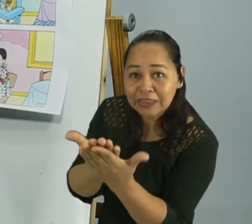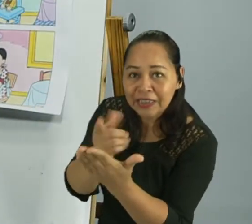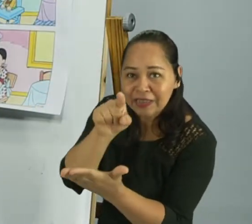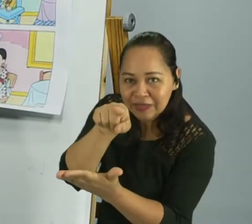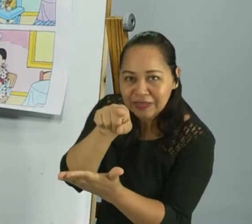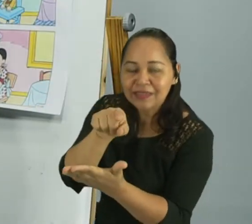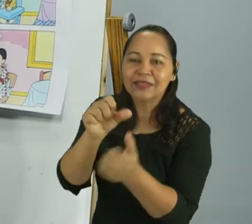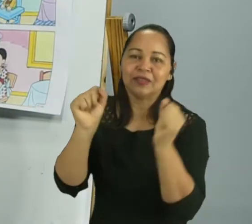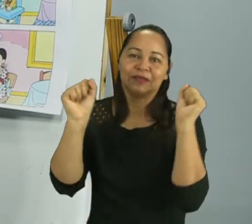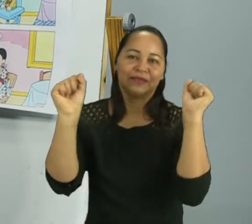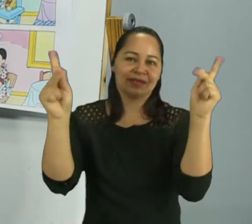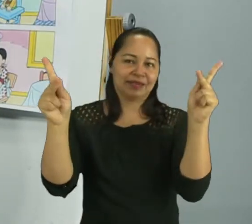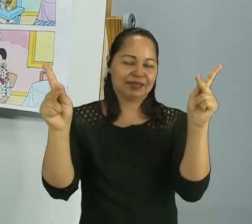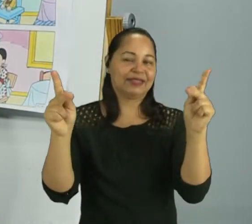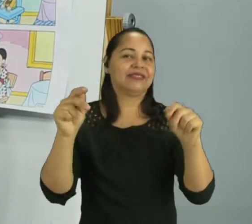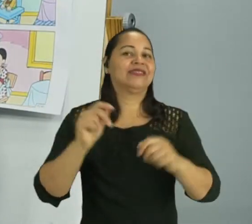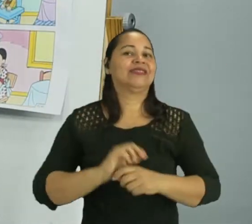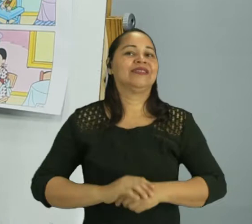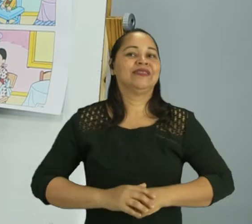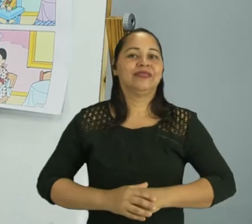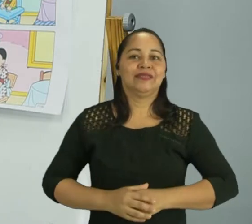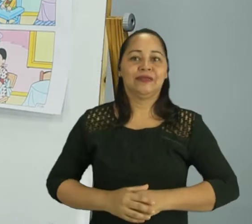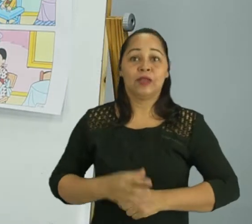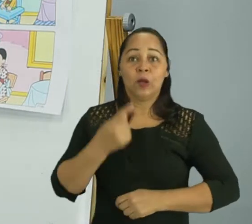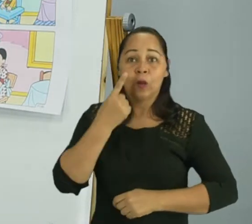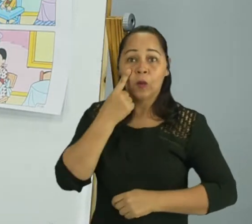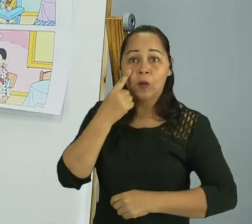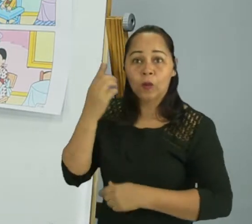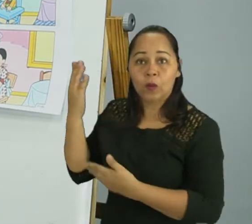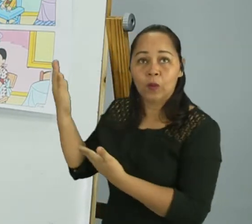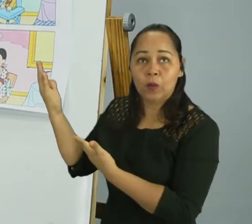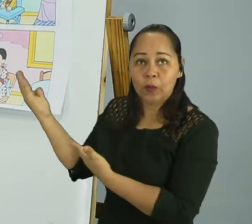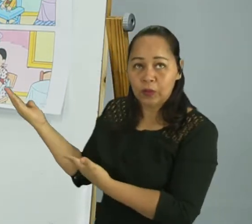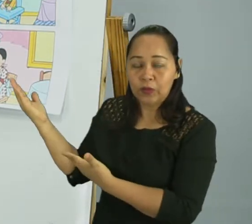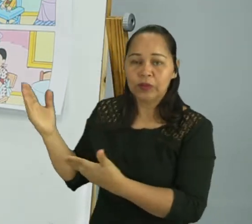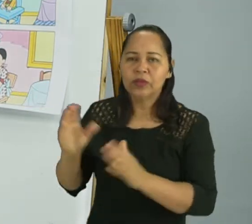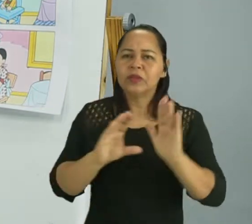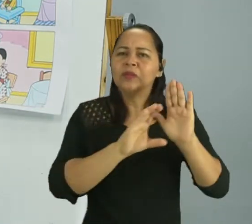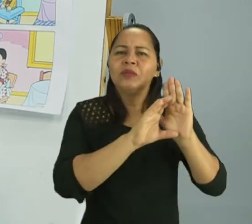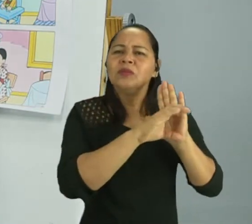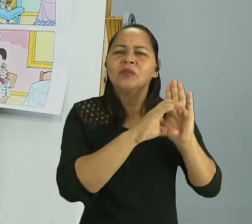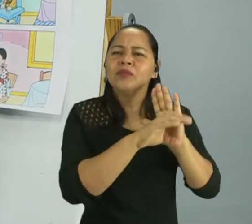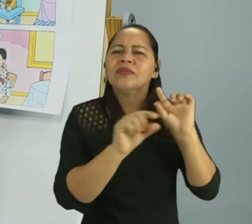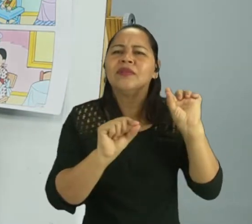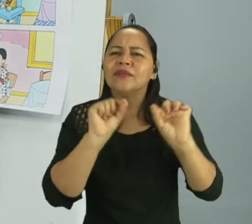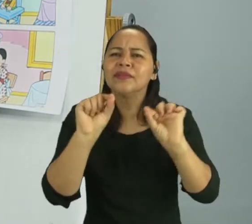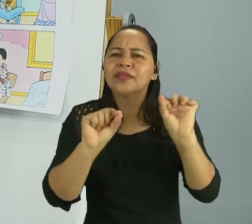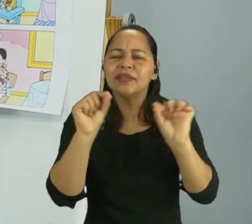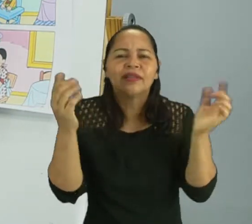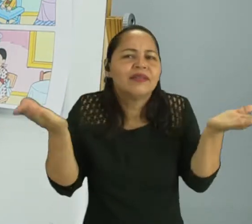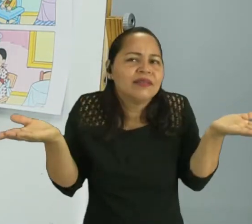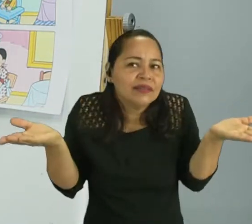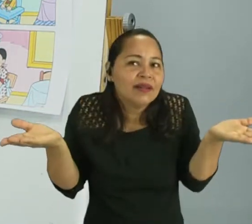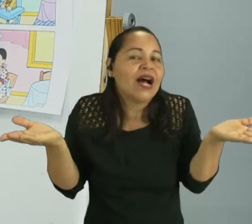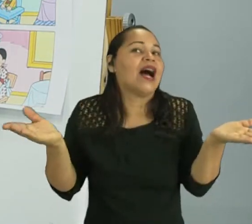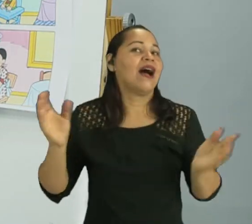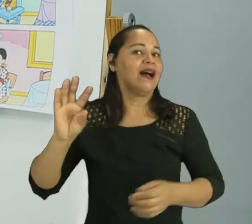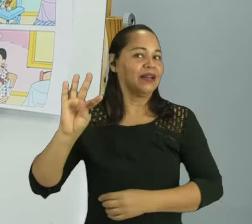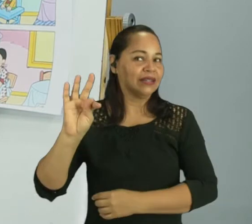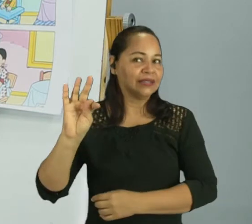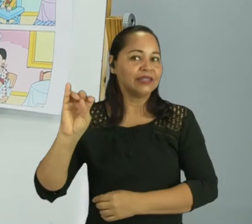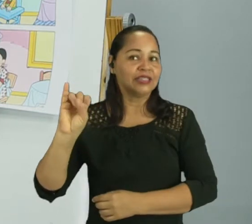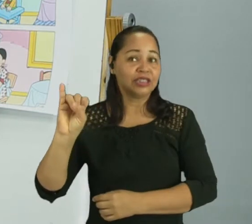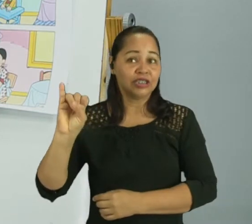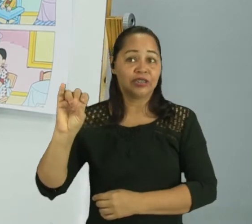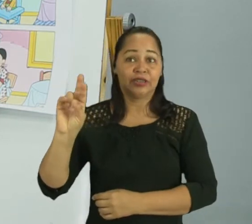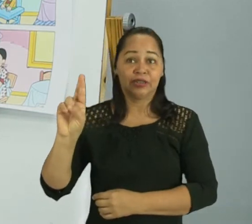Sobre tirinhas, ok? Ó, acompanhe aí comigo na sua telinha. Leia aí comigo.